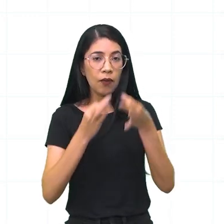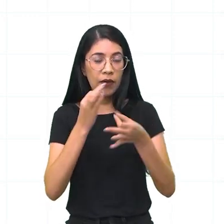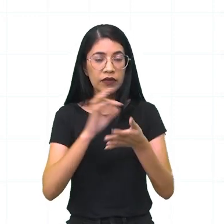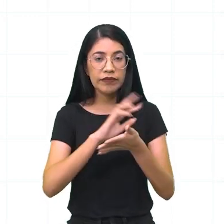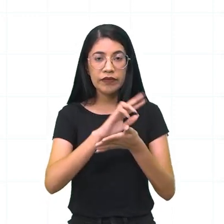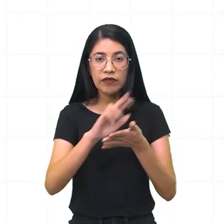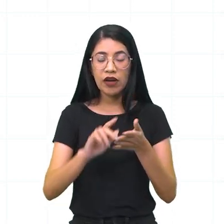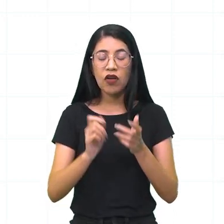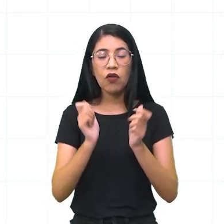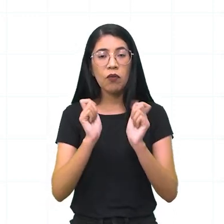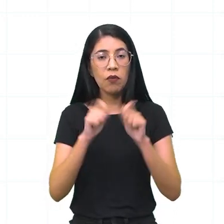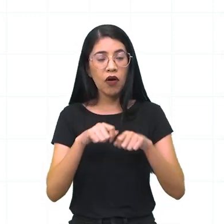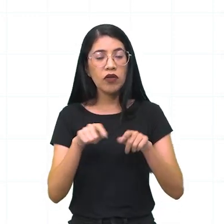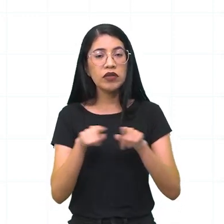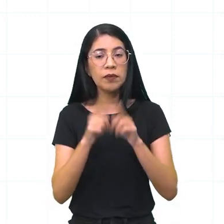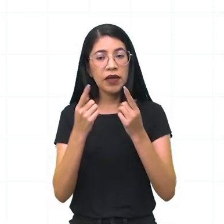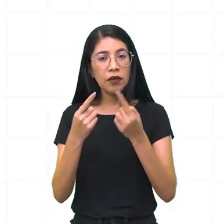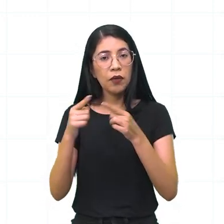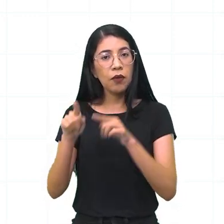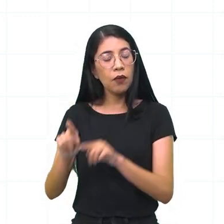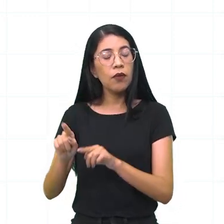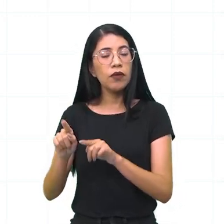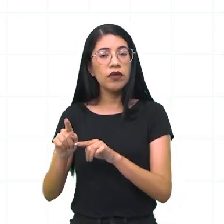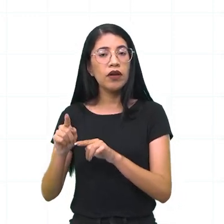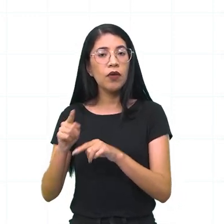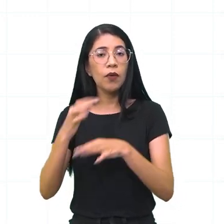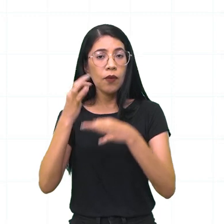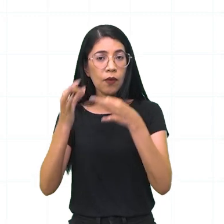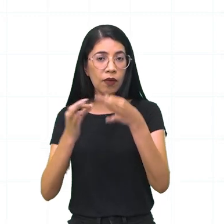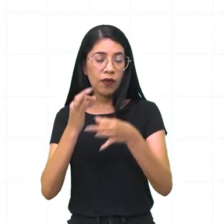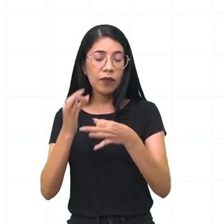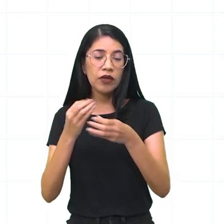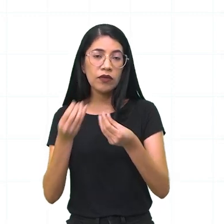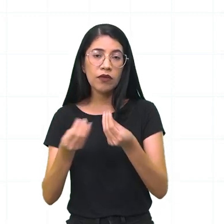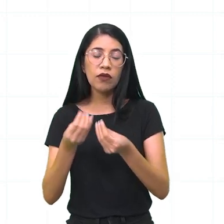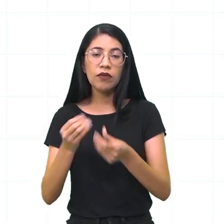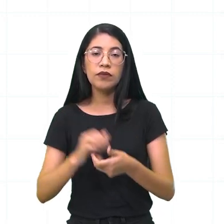eu posso contra-argumentar, né, e essa